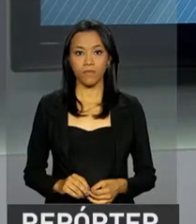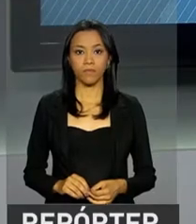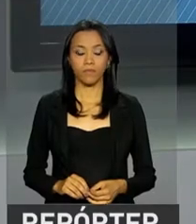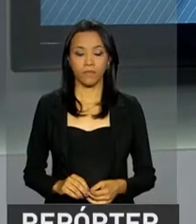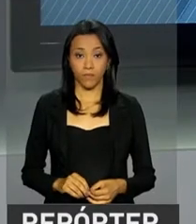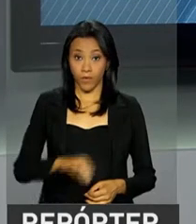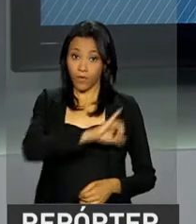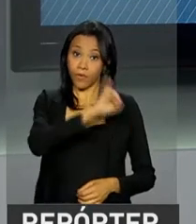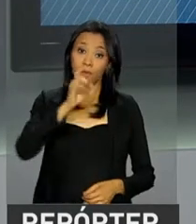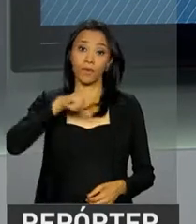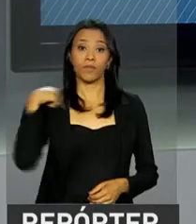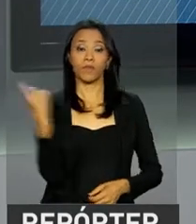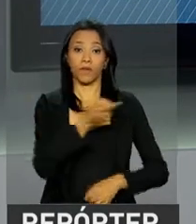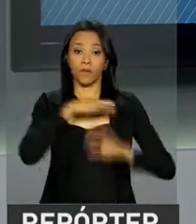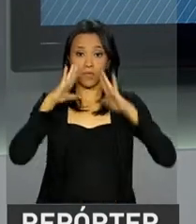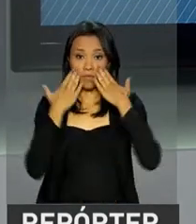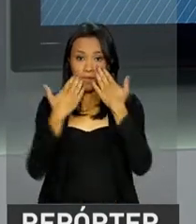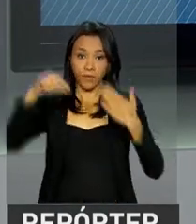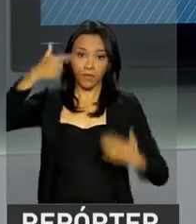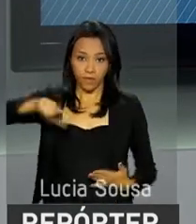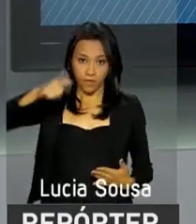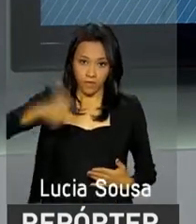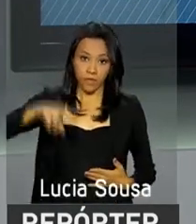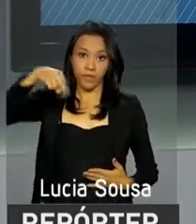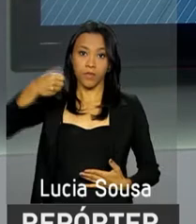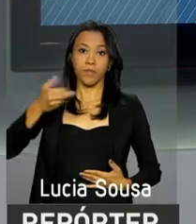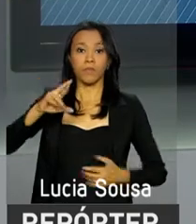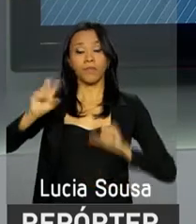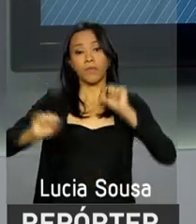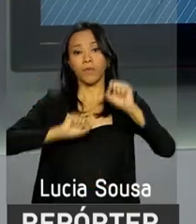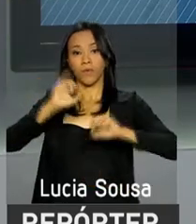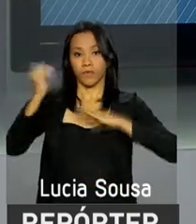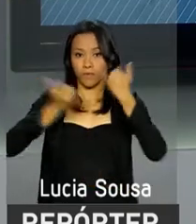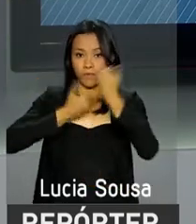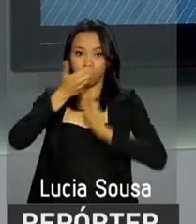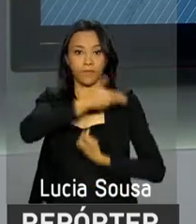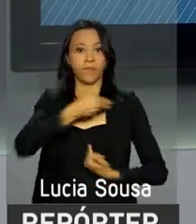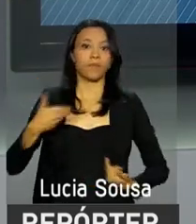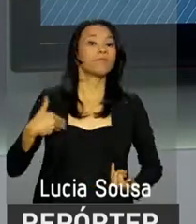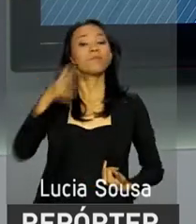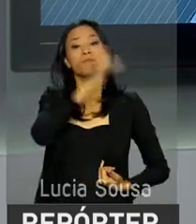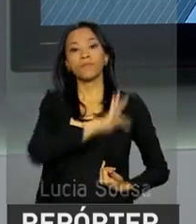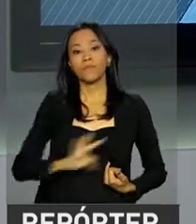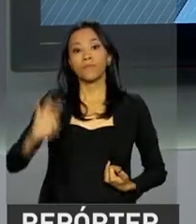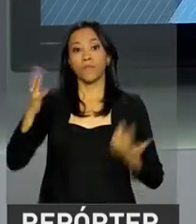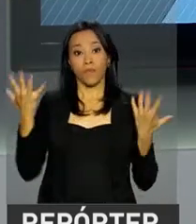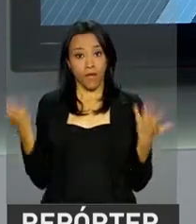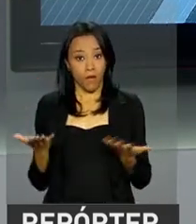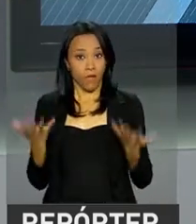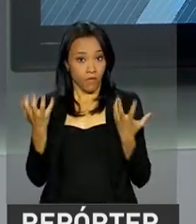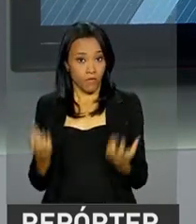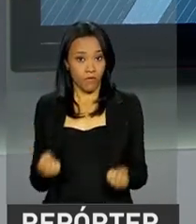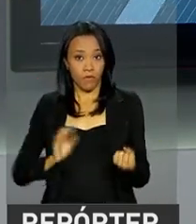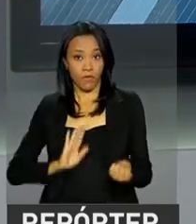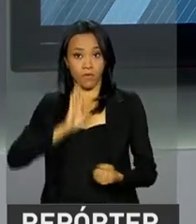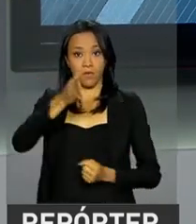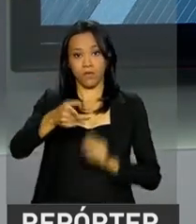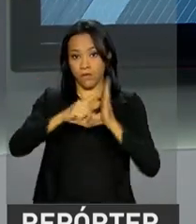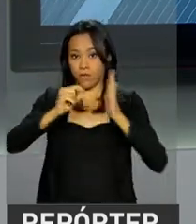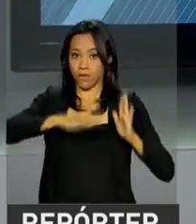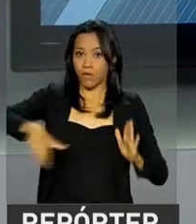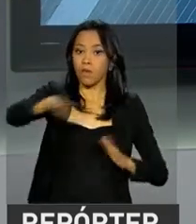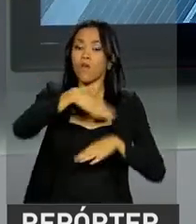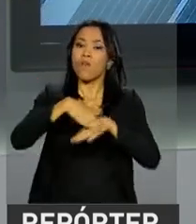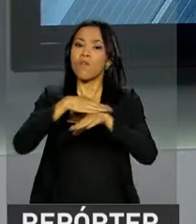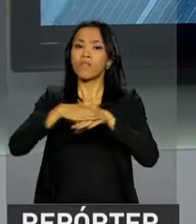olá estamos de volta com o repórter nbr com as notícias do governo federal e vamos agora ao palácio do planalto conversar novamente com